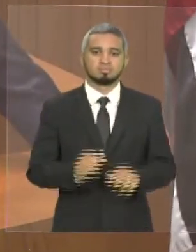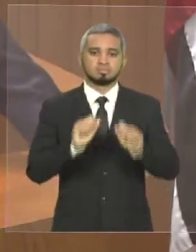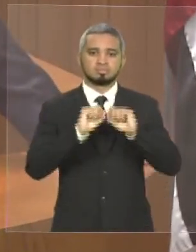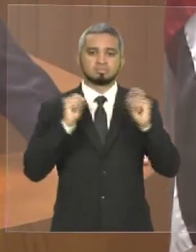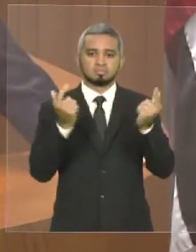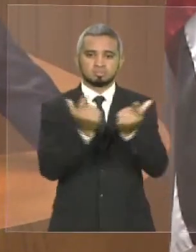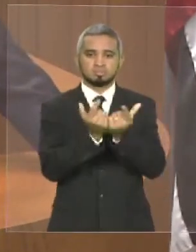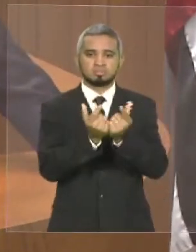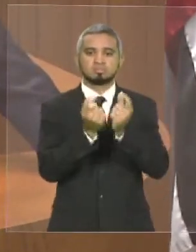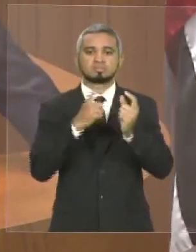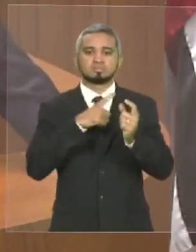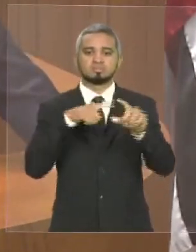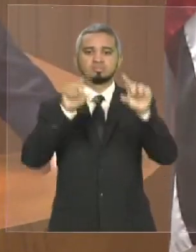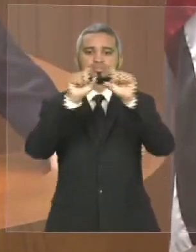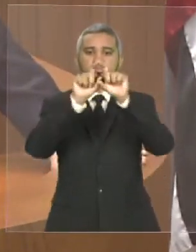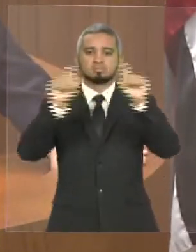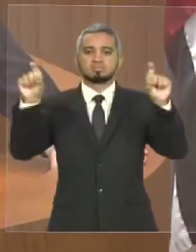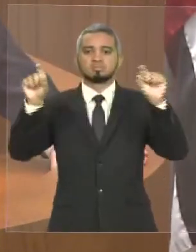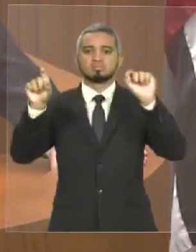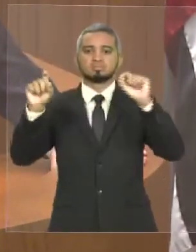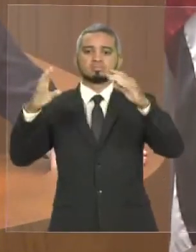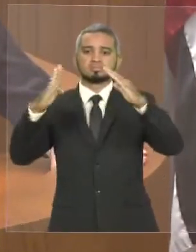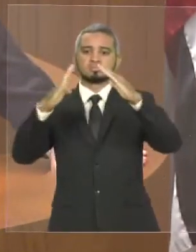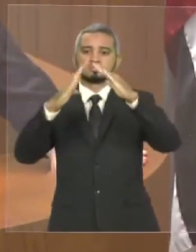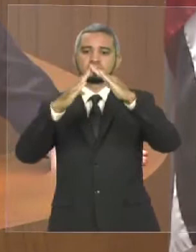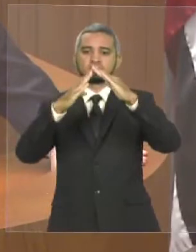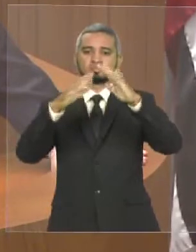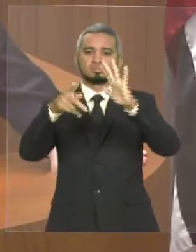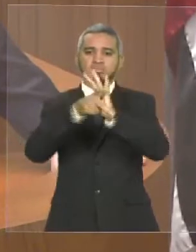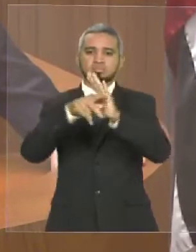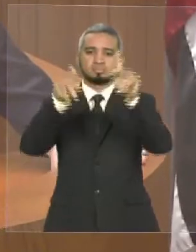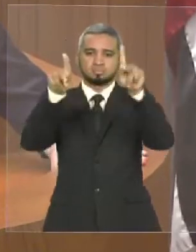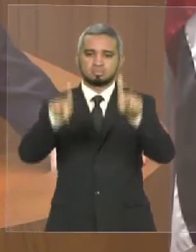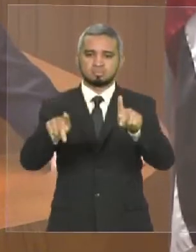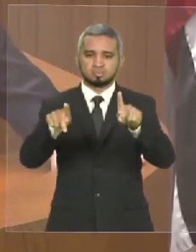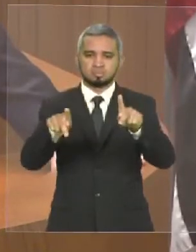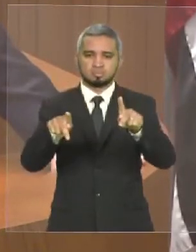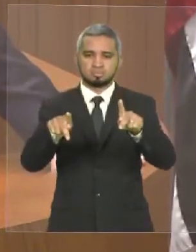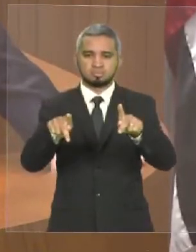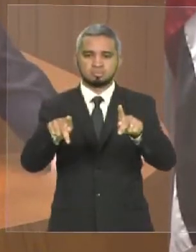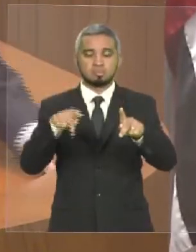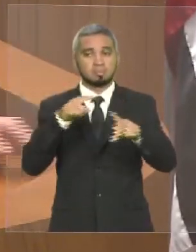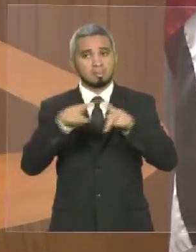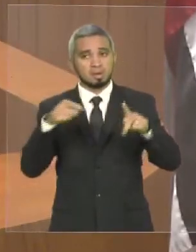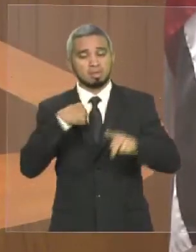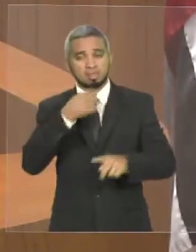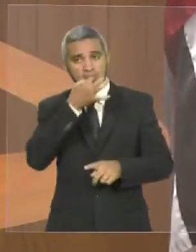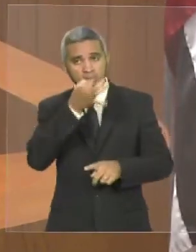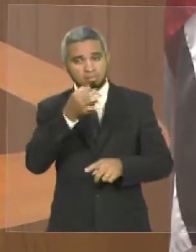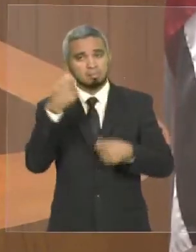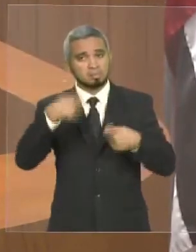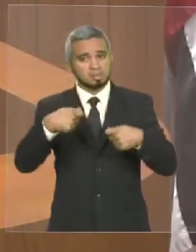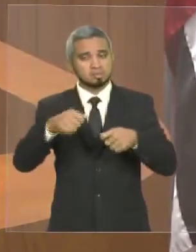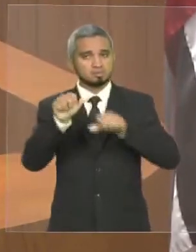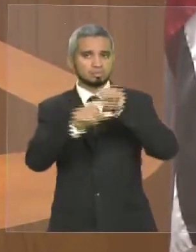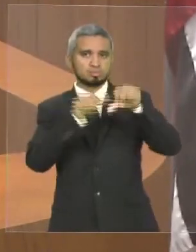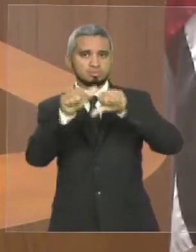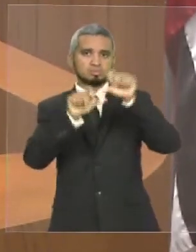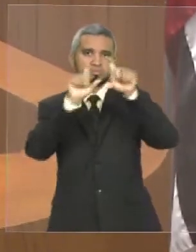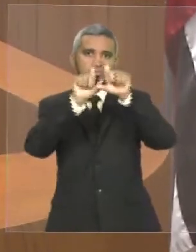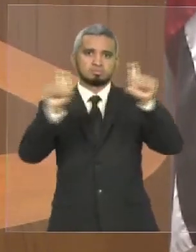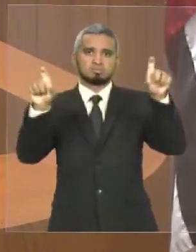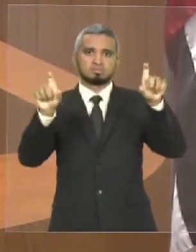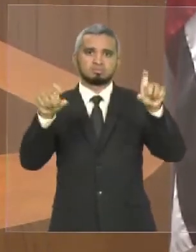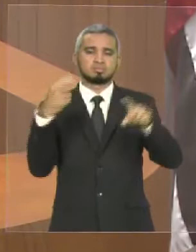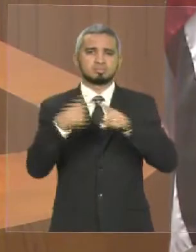Casa do Povo. E eu acho que é bom que comece a repensar essa logomarca. Porque uma casa que se diz do povo